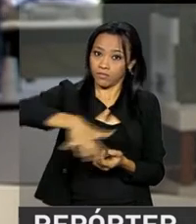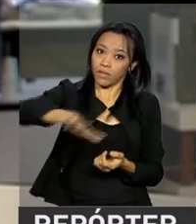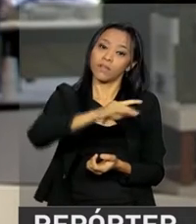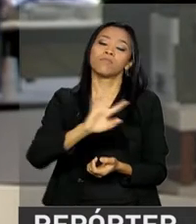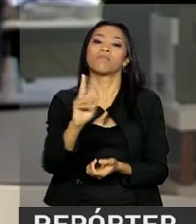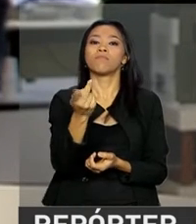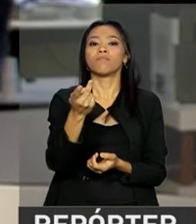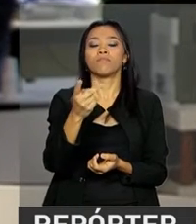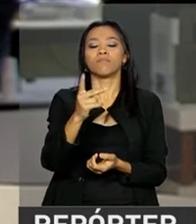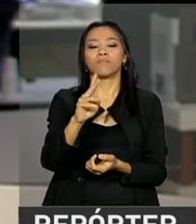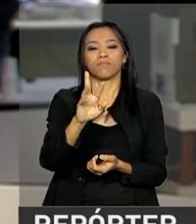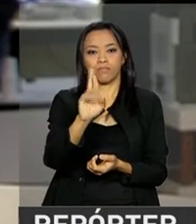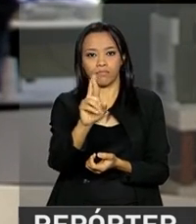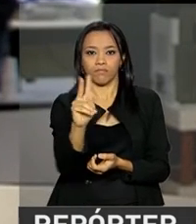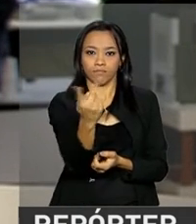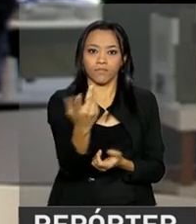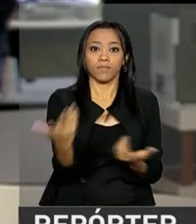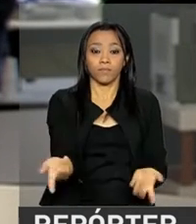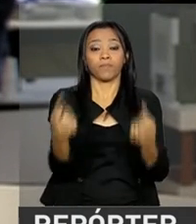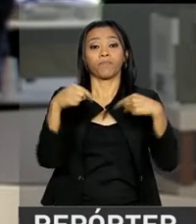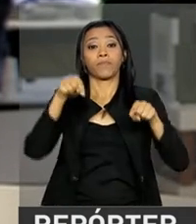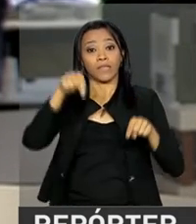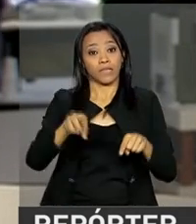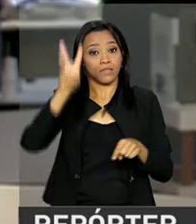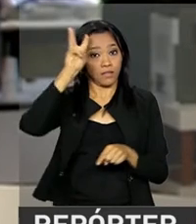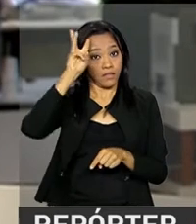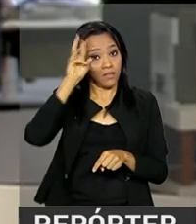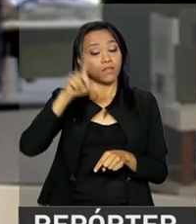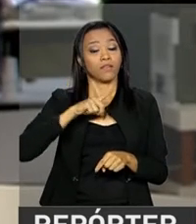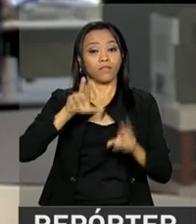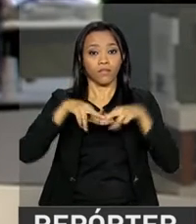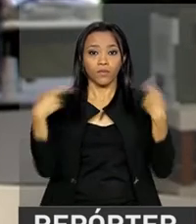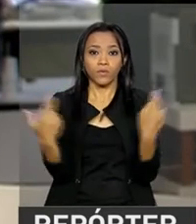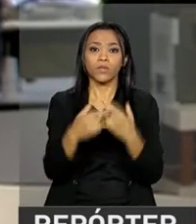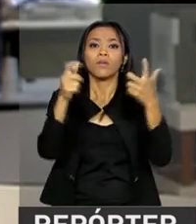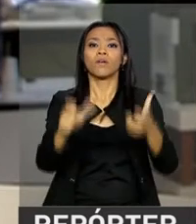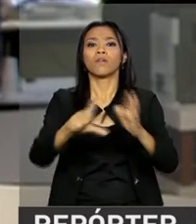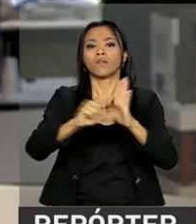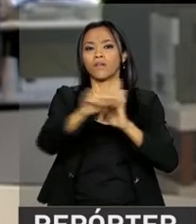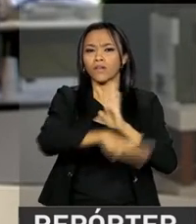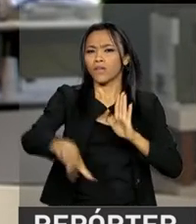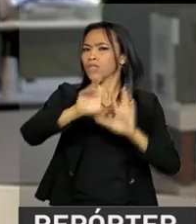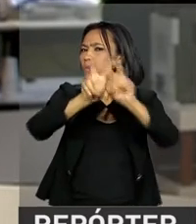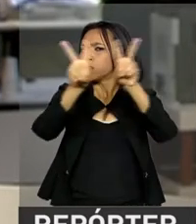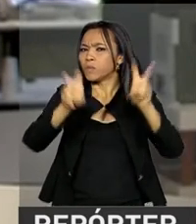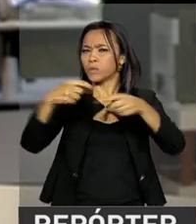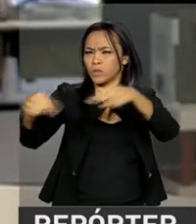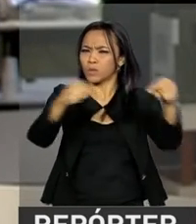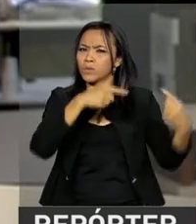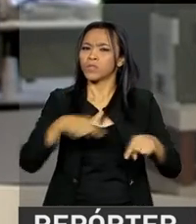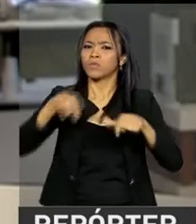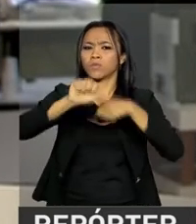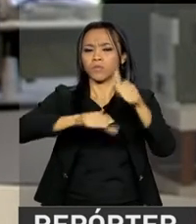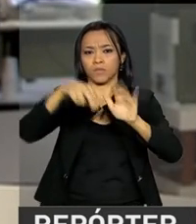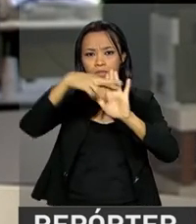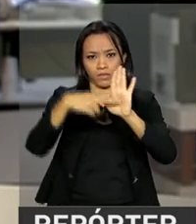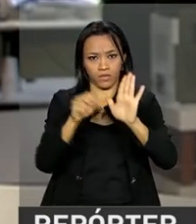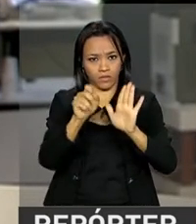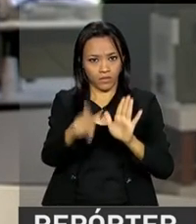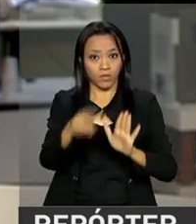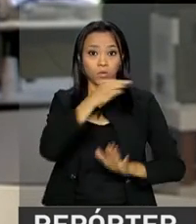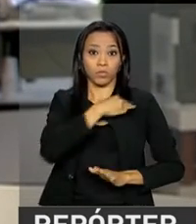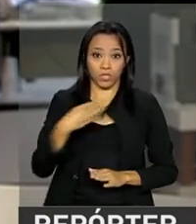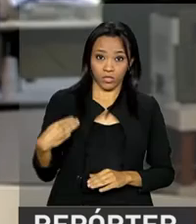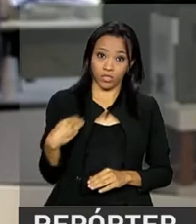e nesta terça feira durante reunião no palácio do planalto que discutiu a reforma da previdência o ministro da fazenda e henrique meirelles